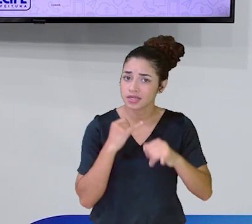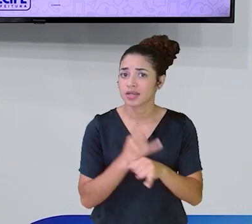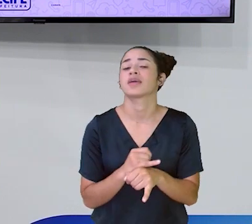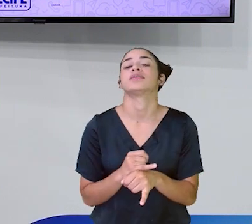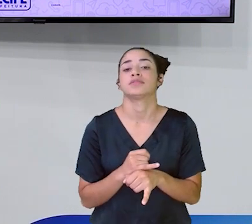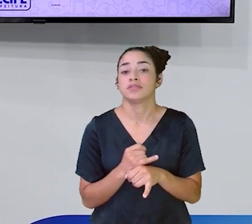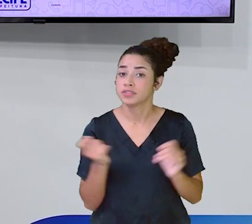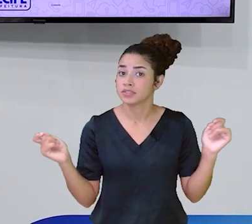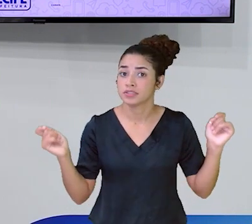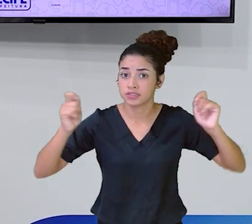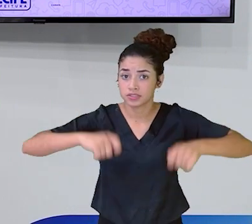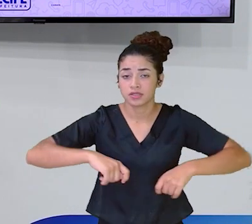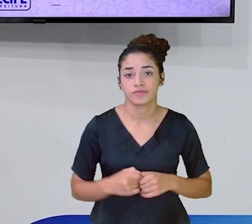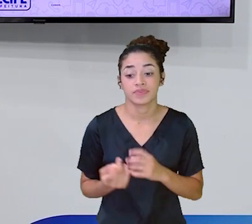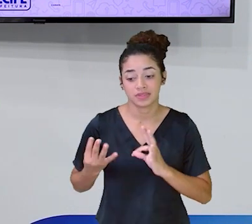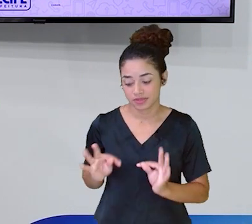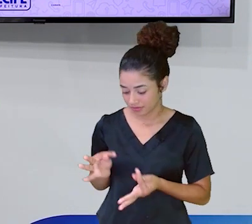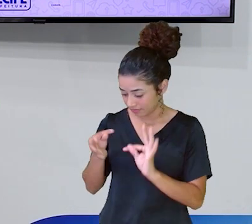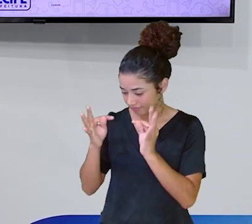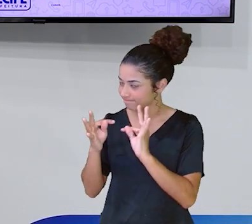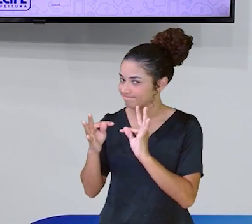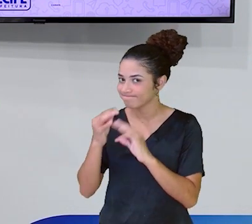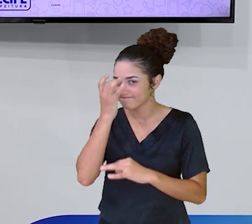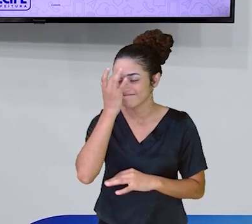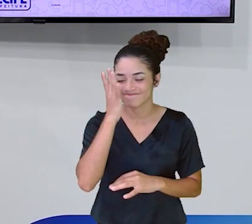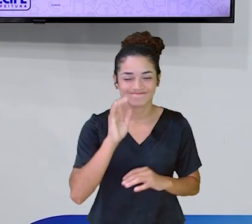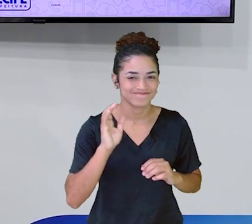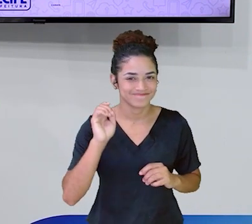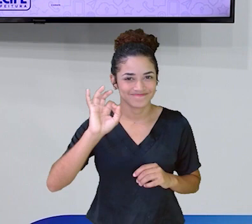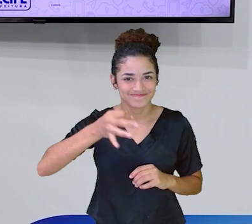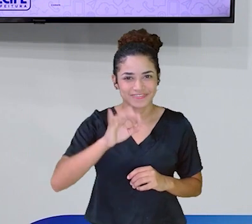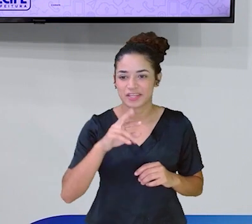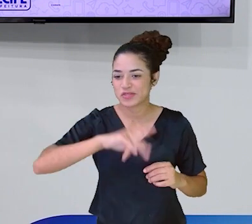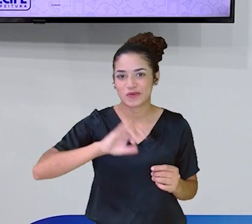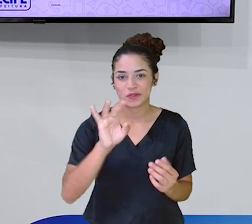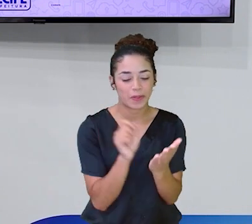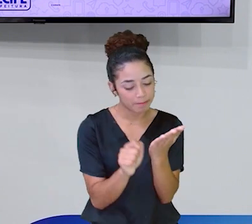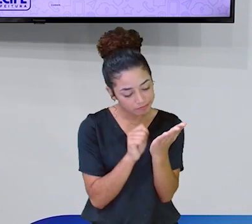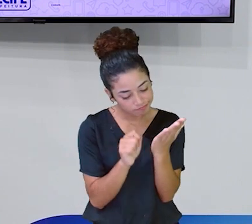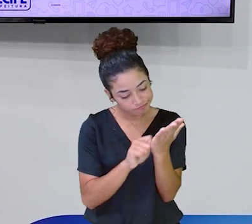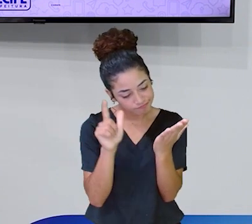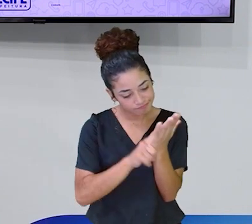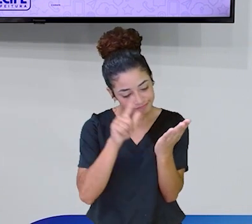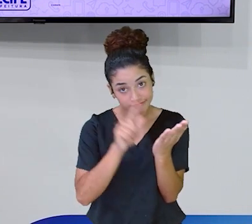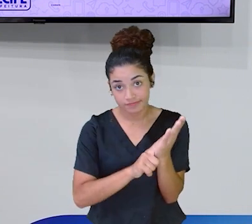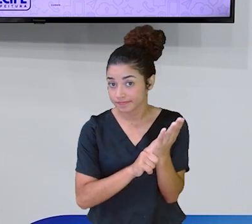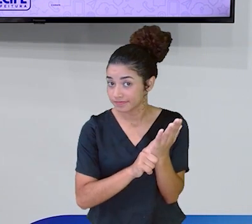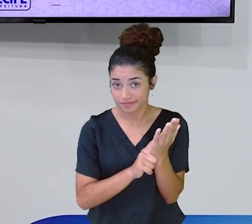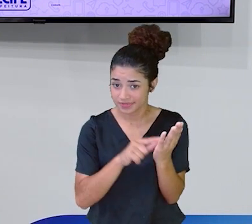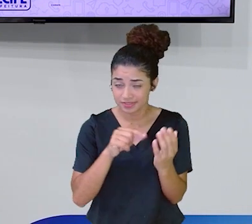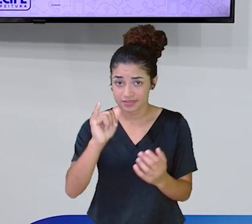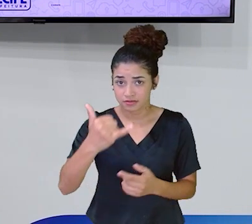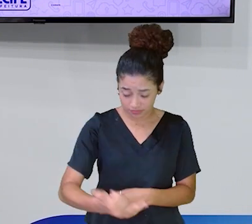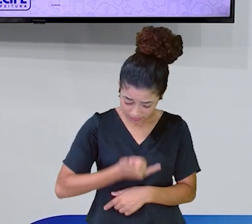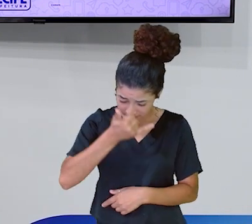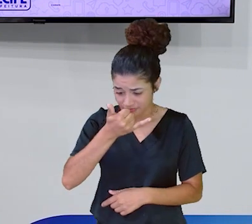da internet, tecnologia aí facilitando. Não precisa ser no papel, hoje em dia está lá no seu aparelho de celular,